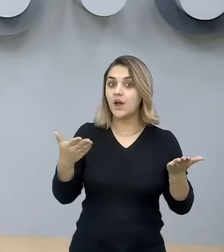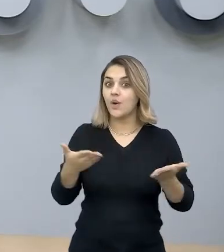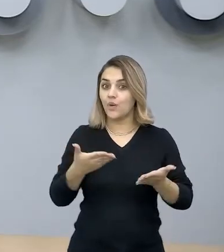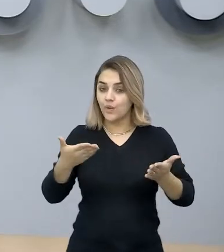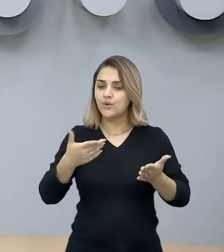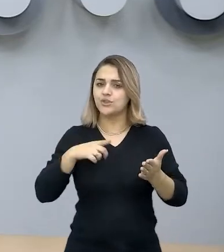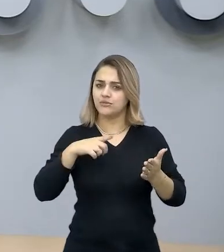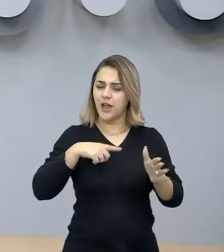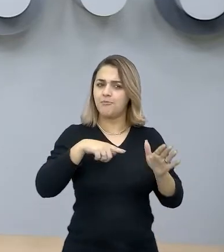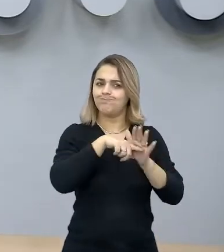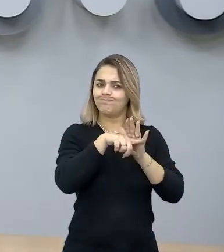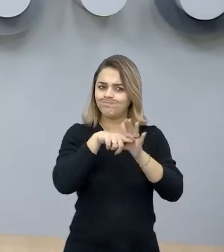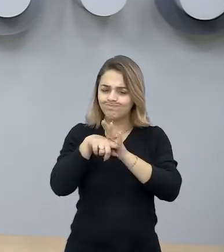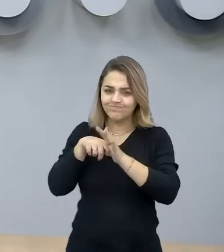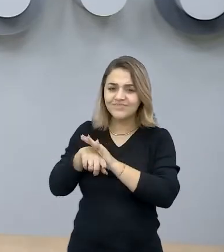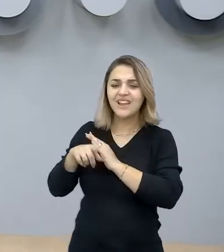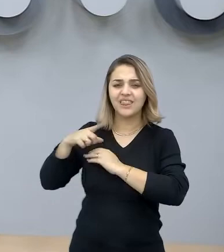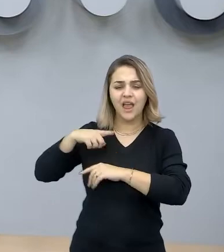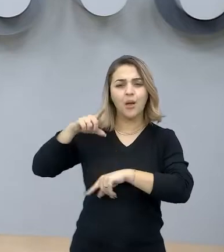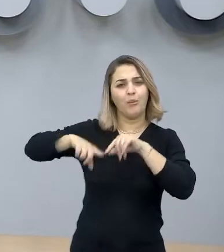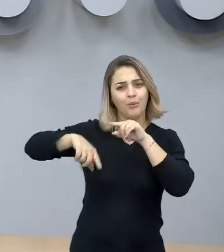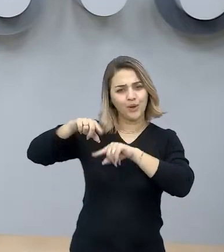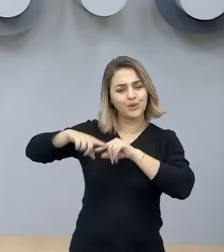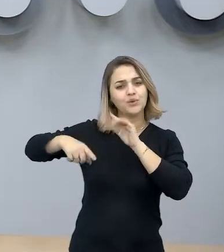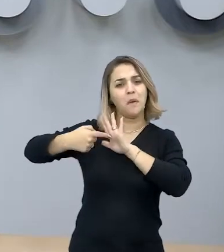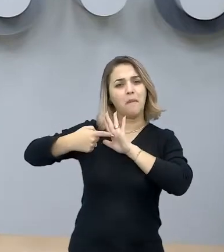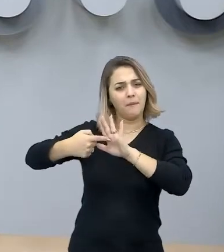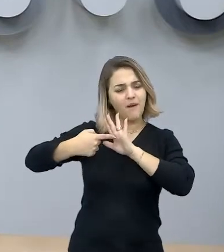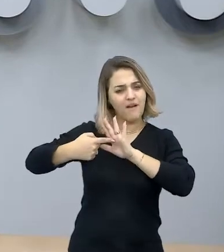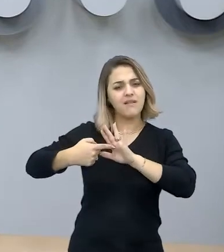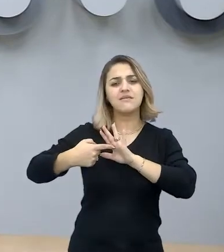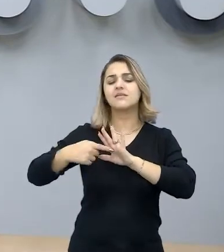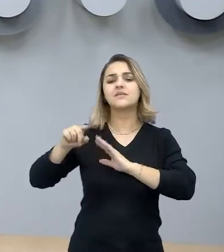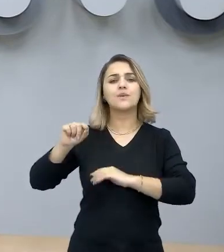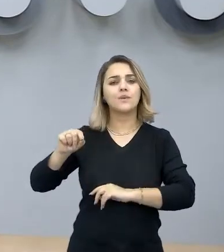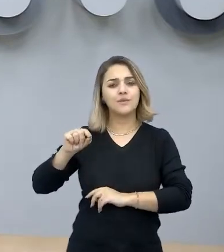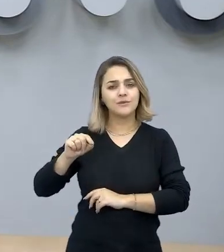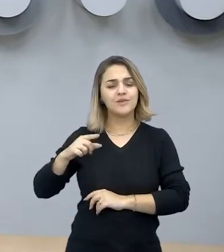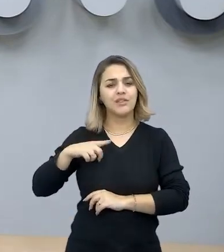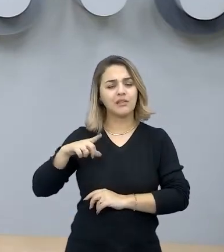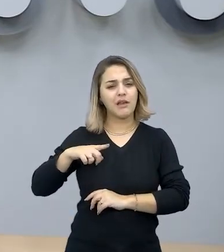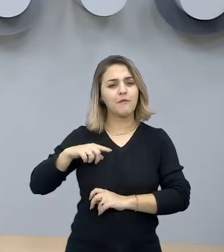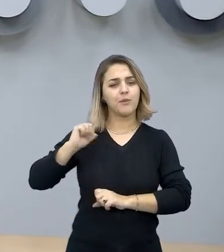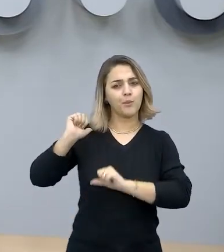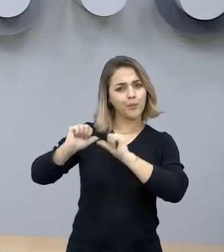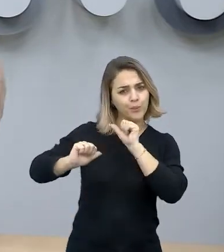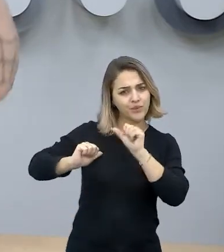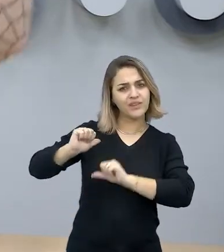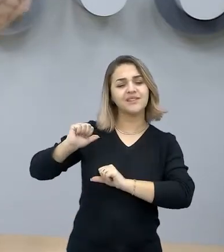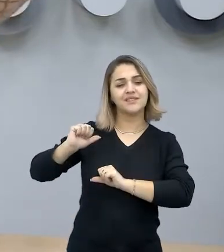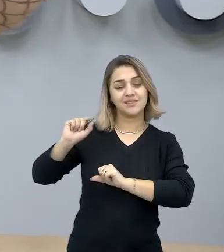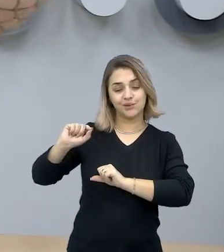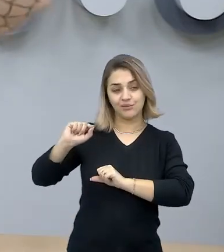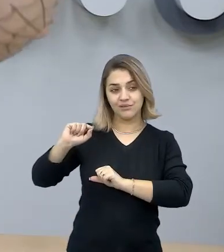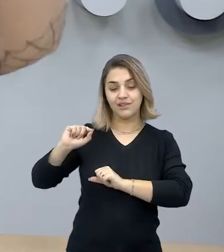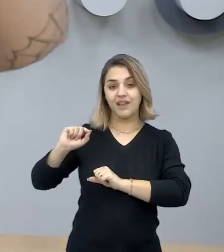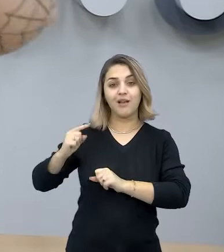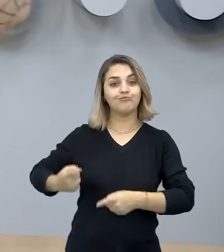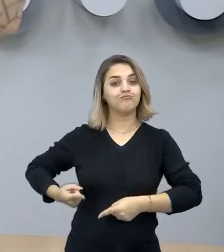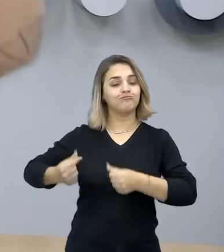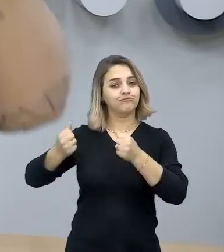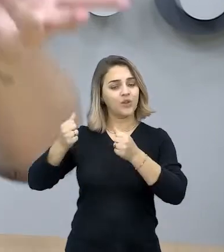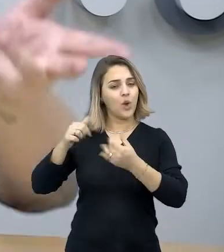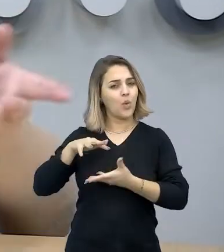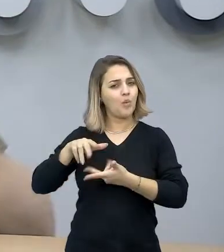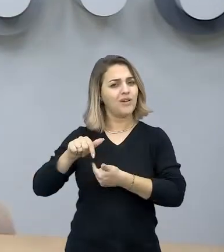Aliás, é um dos produtos que determina um pouco assim a oscilação da economia mundial. Tamanha a importância,